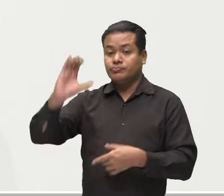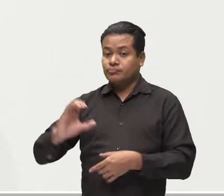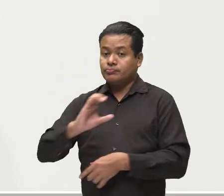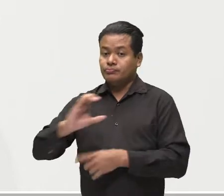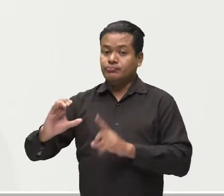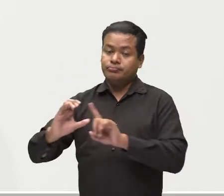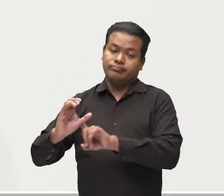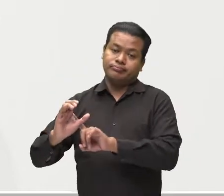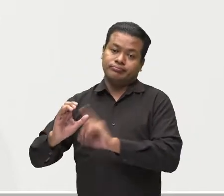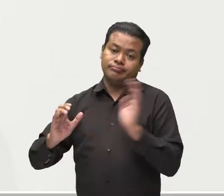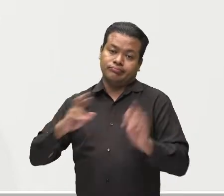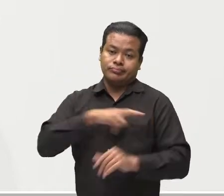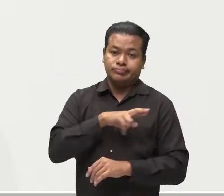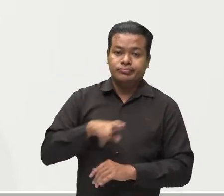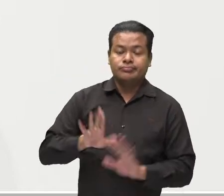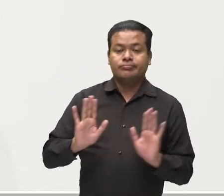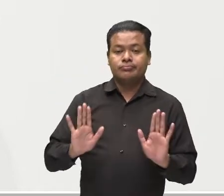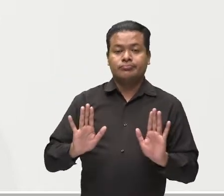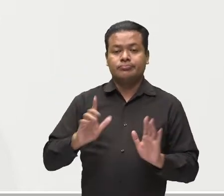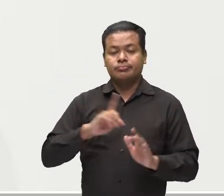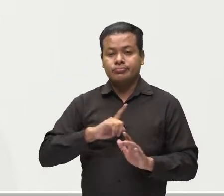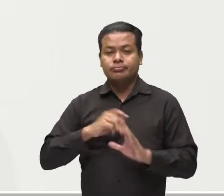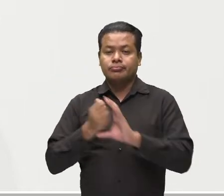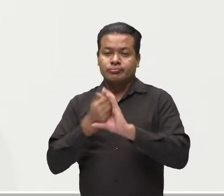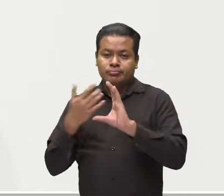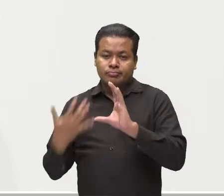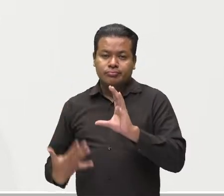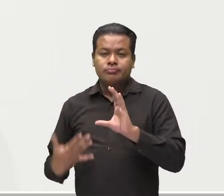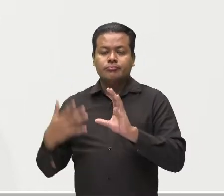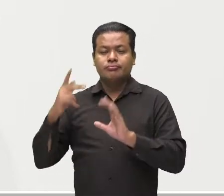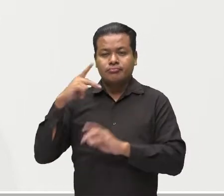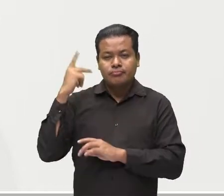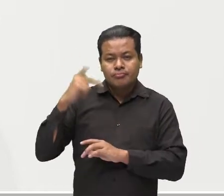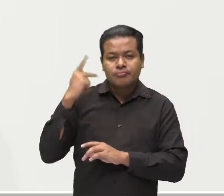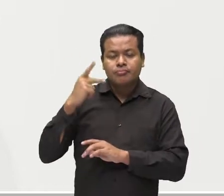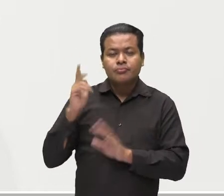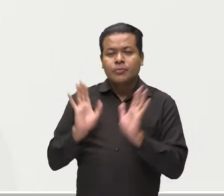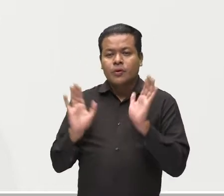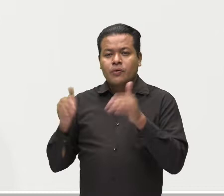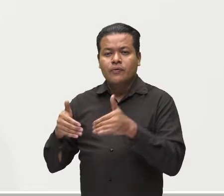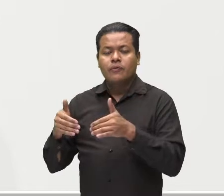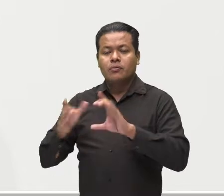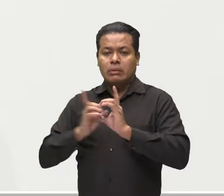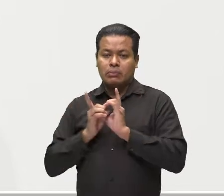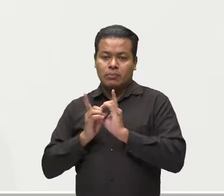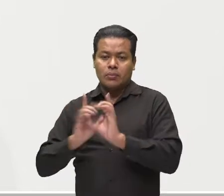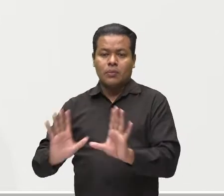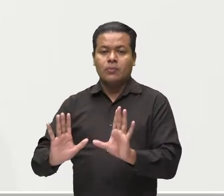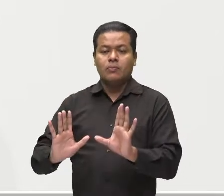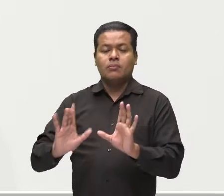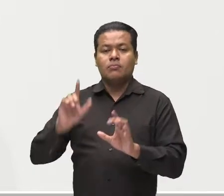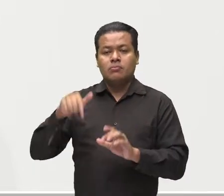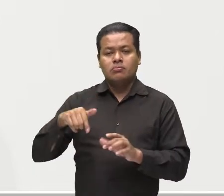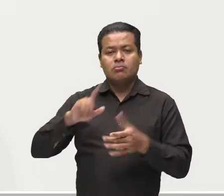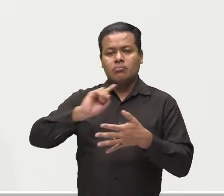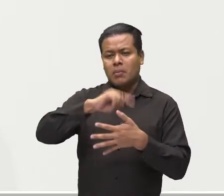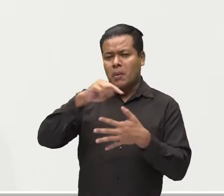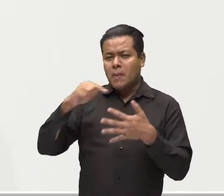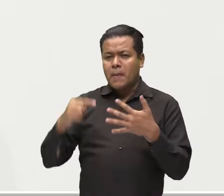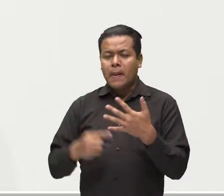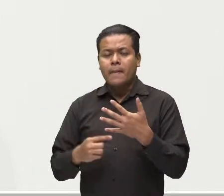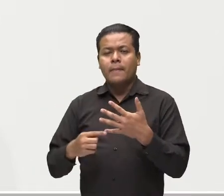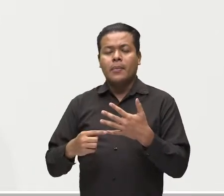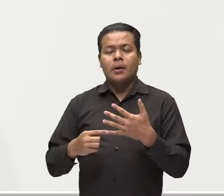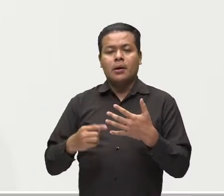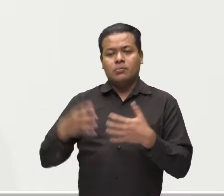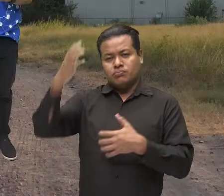quando a gente fala de religião, né? A gente tem uma característica de política mais voltada para a democracia, né? Repúblicas democráticas ou